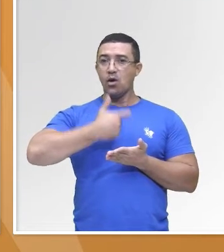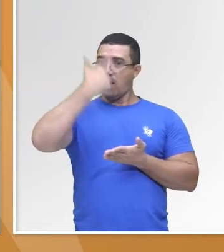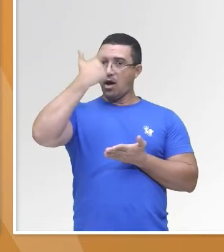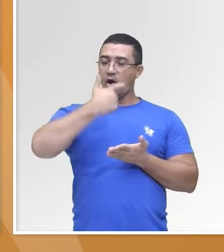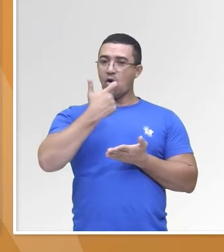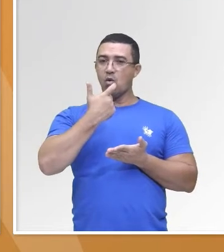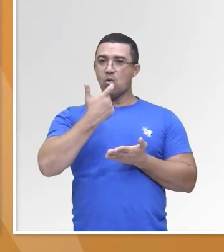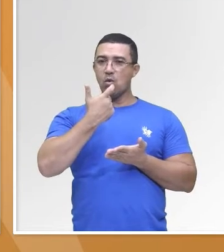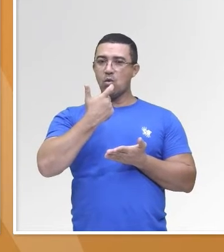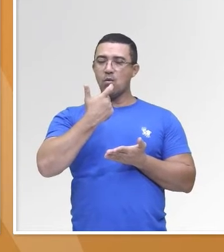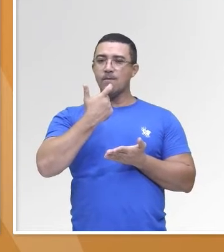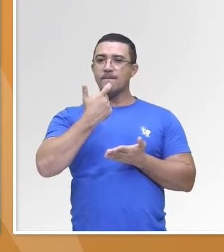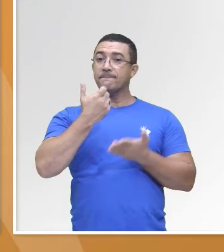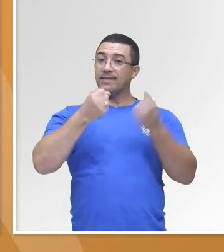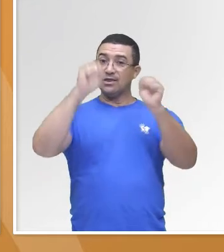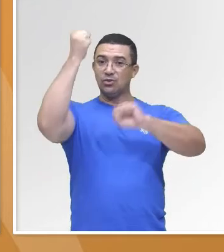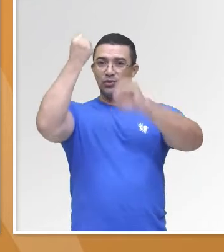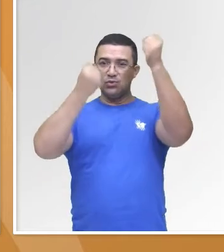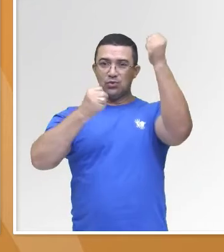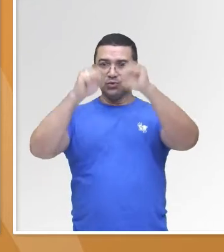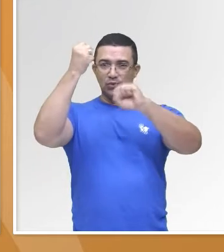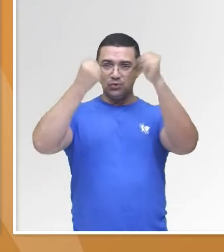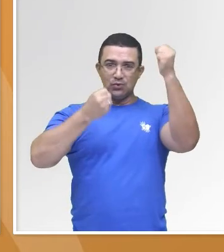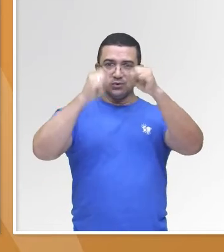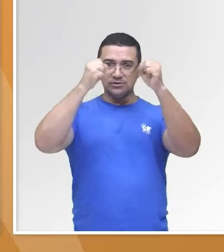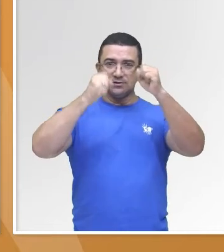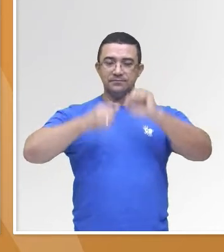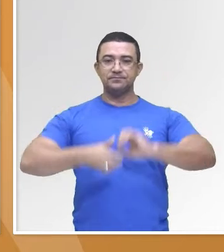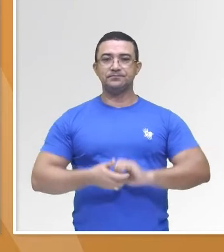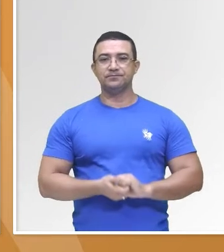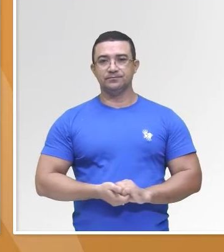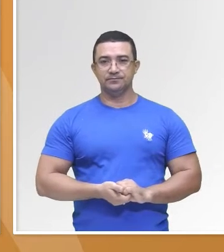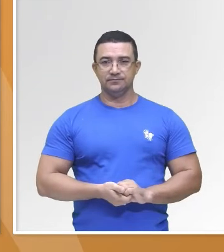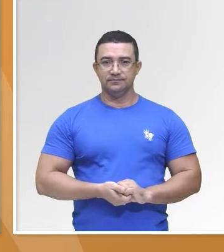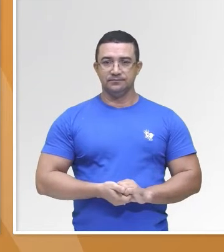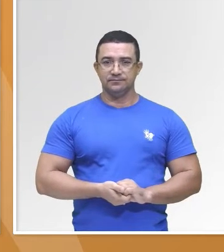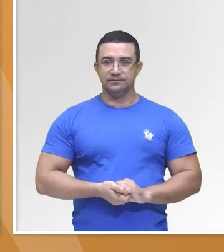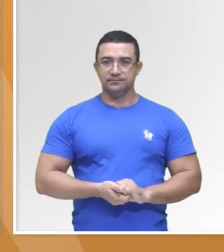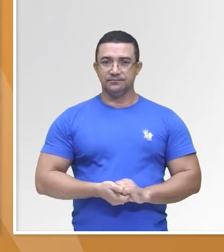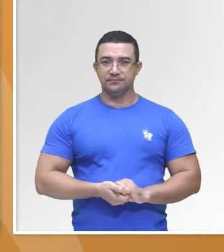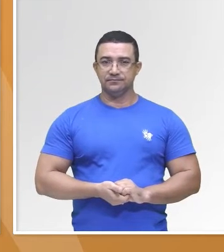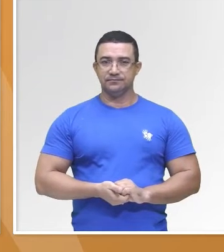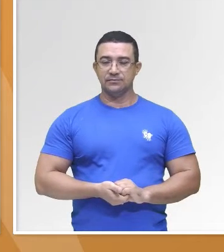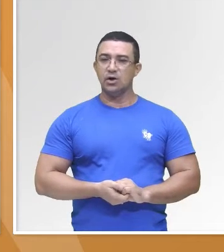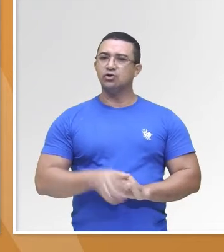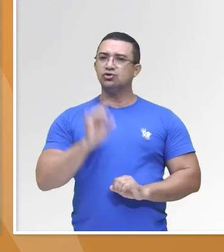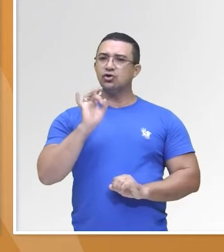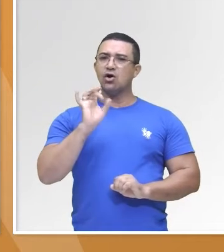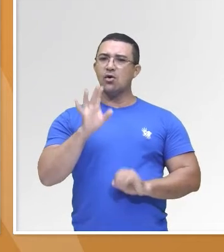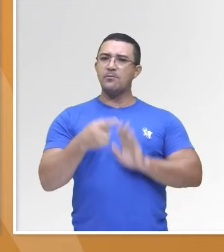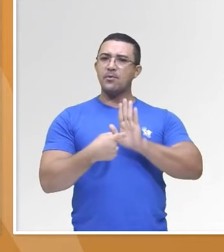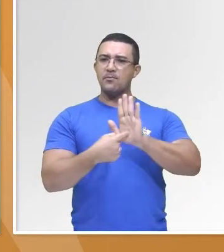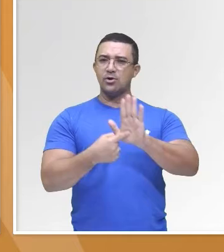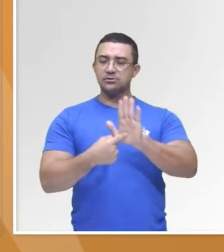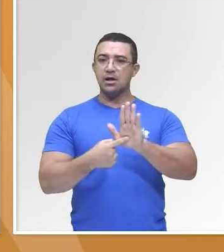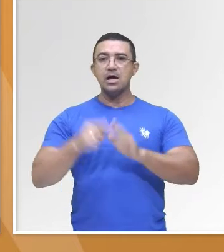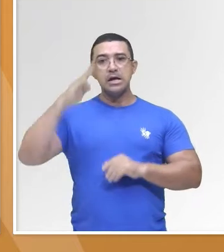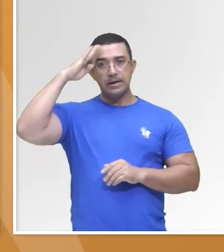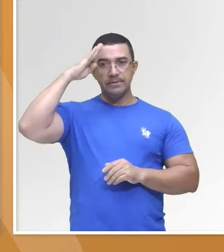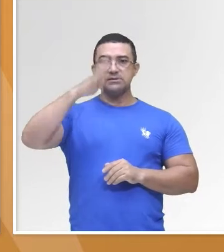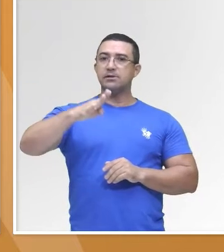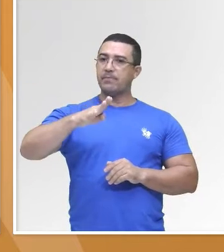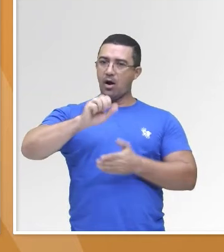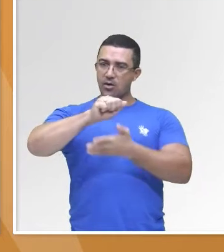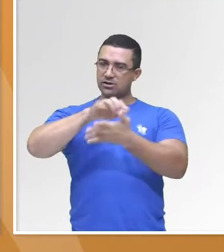indústria aí de confecção, por exemplo, tá? Justamente para representar uma das principais